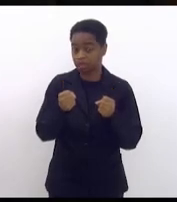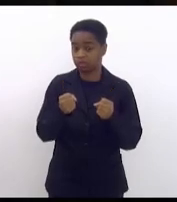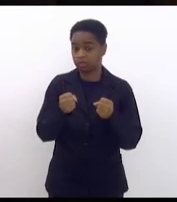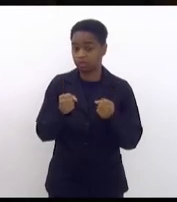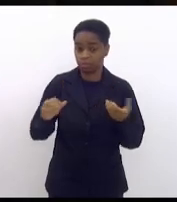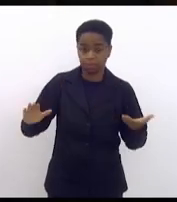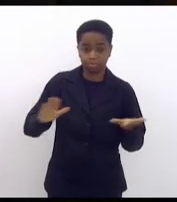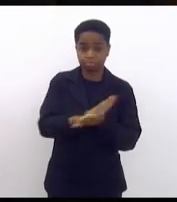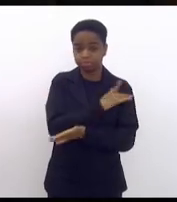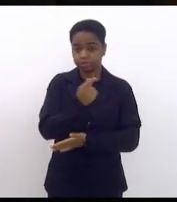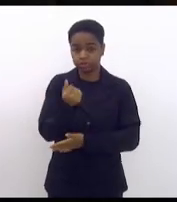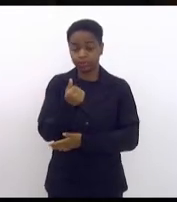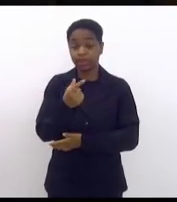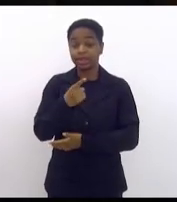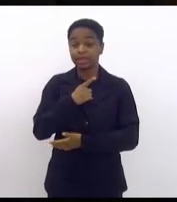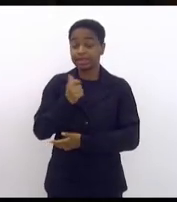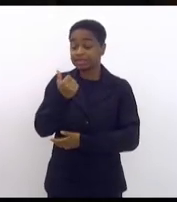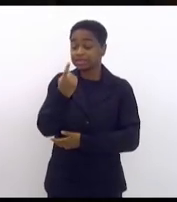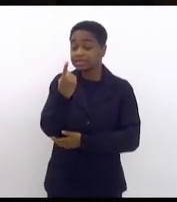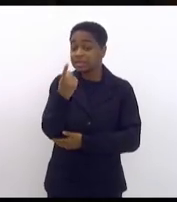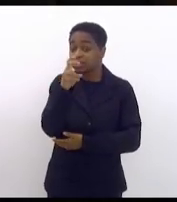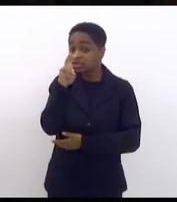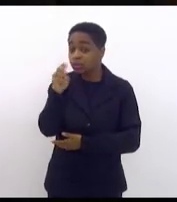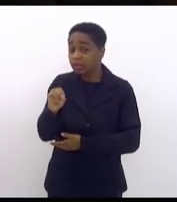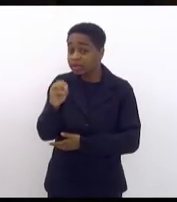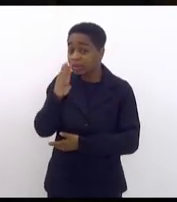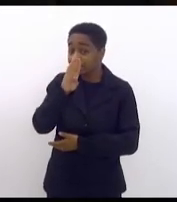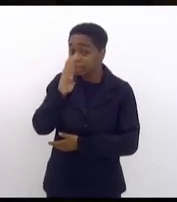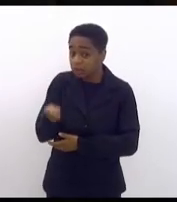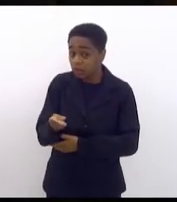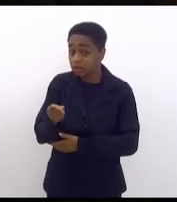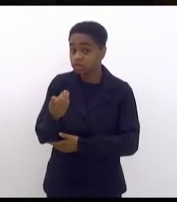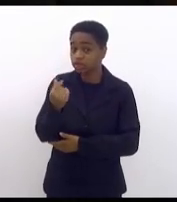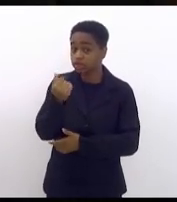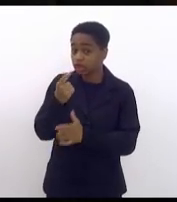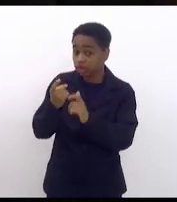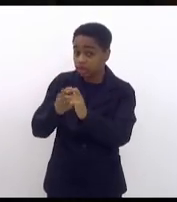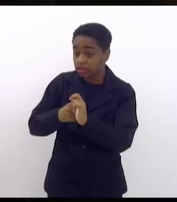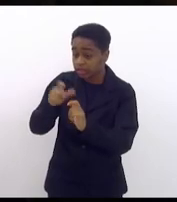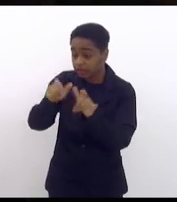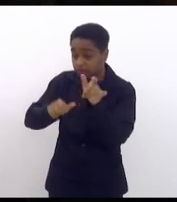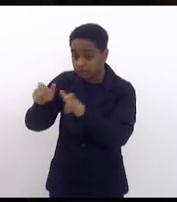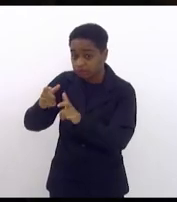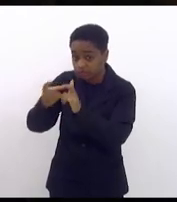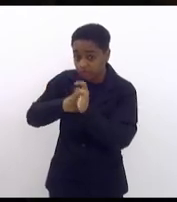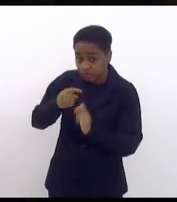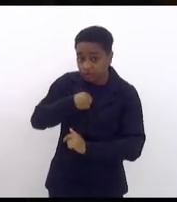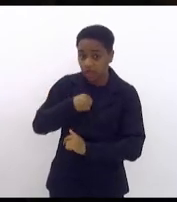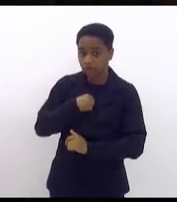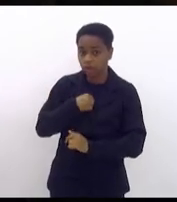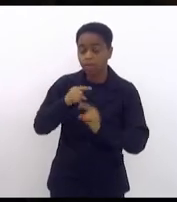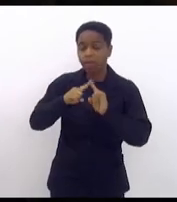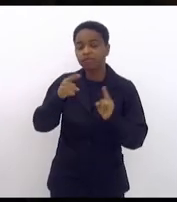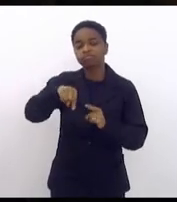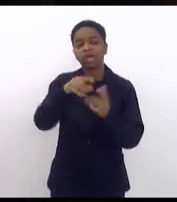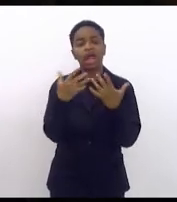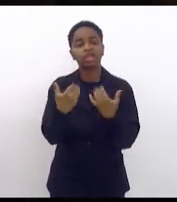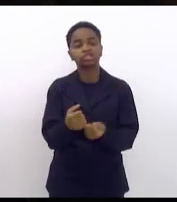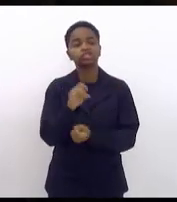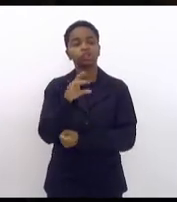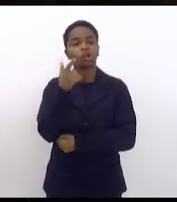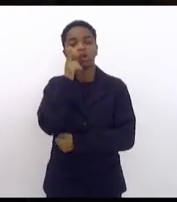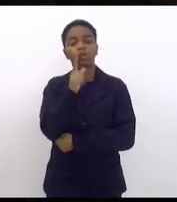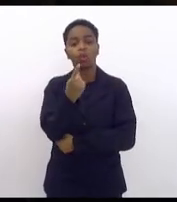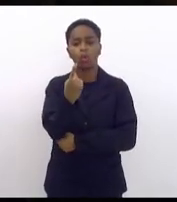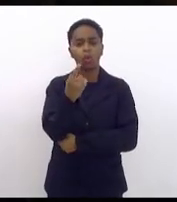Tem 150 bilhões em dívida e você se conforma em só conseguir, num ano,